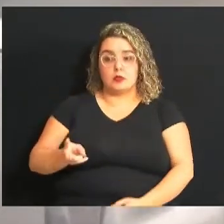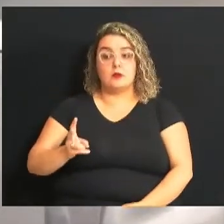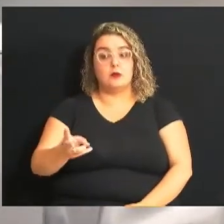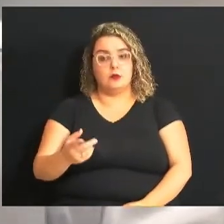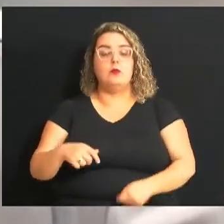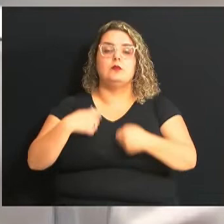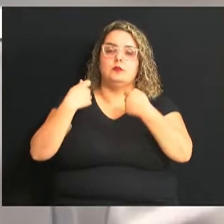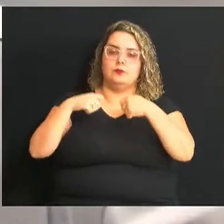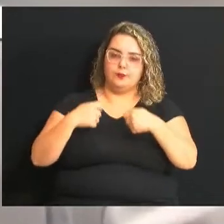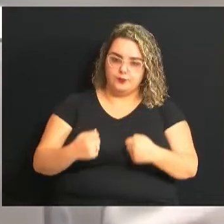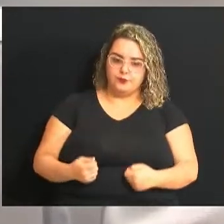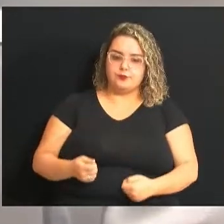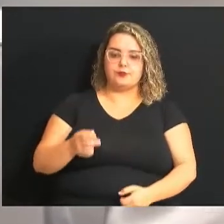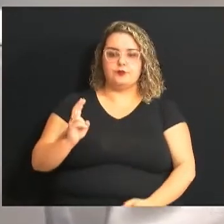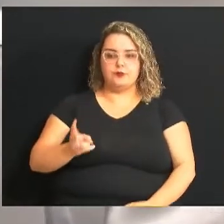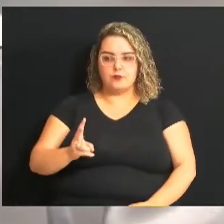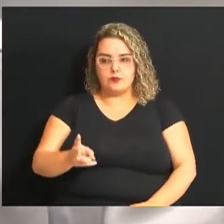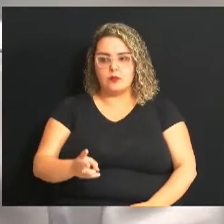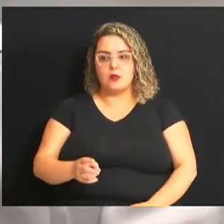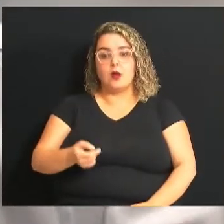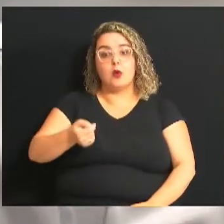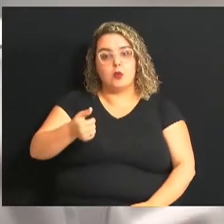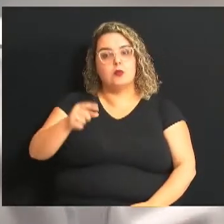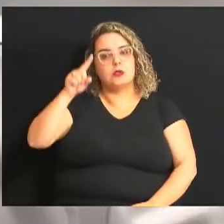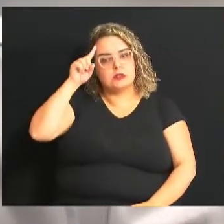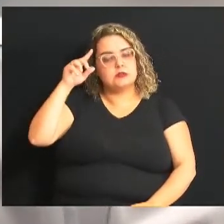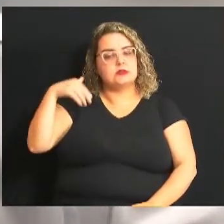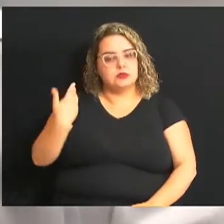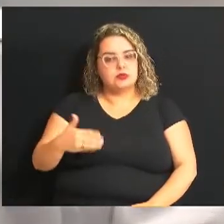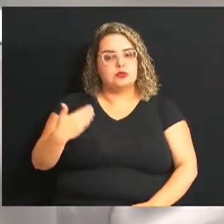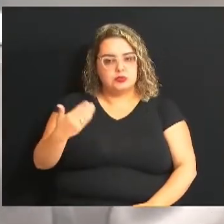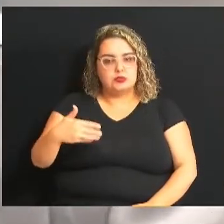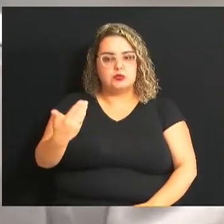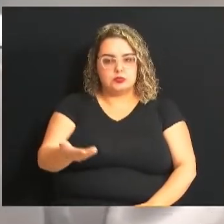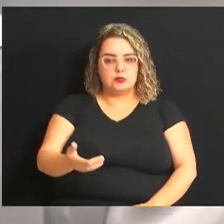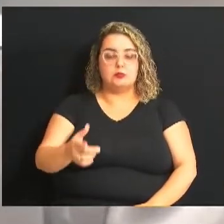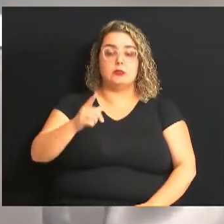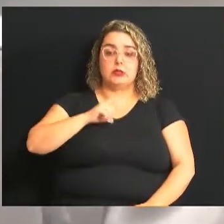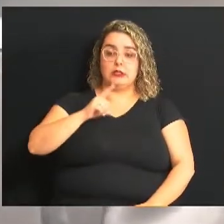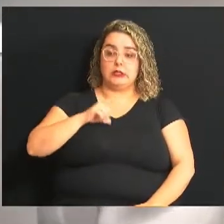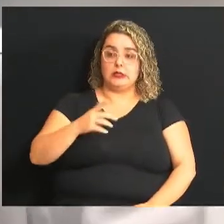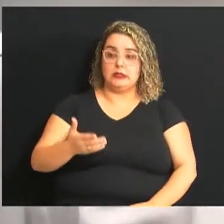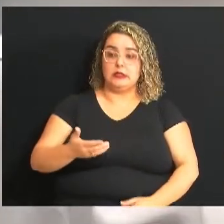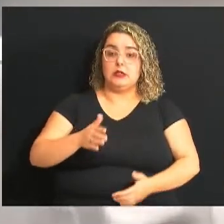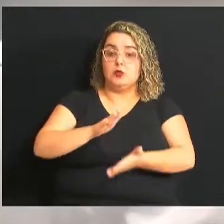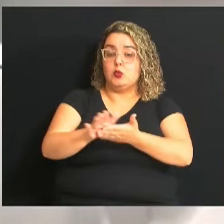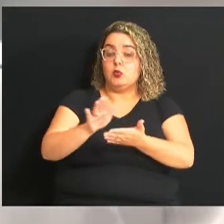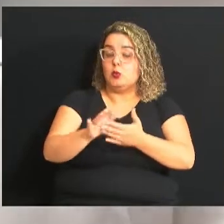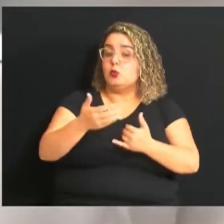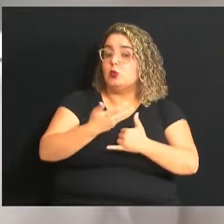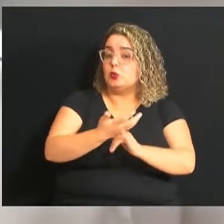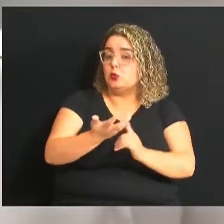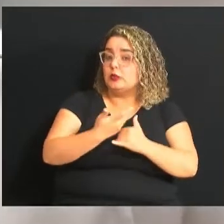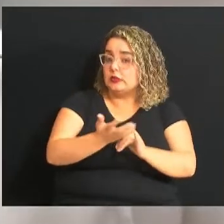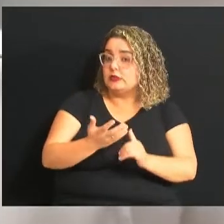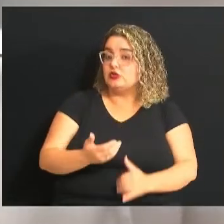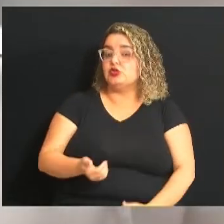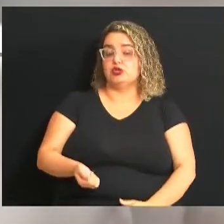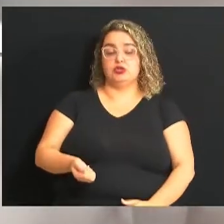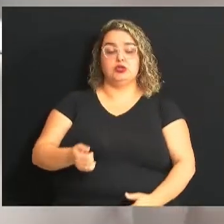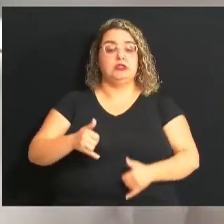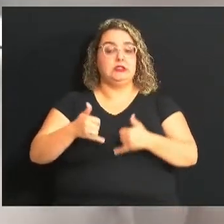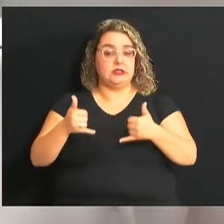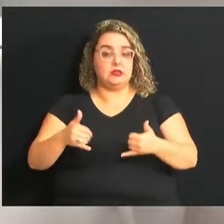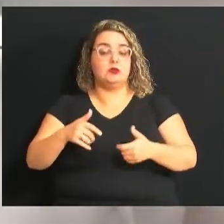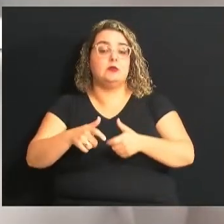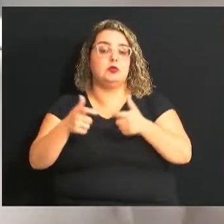precisa manter isso quase que diariamente, para que ele tenha um gasto energético maior por conta dessa